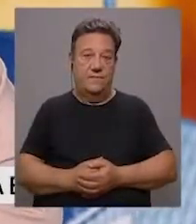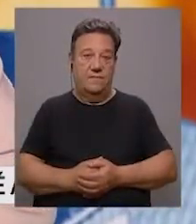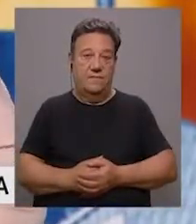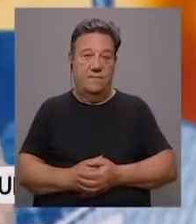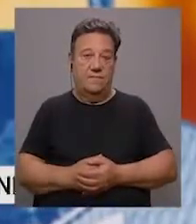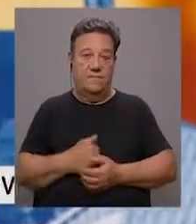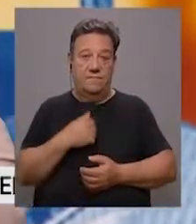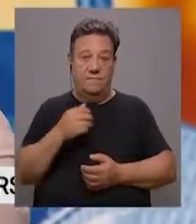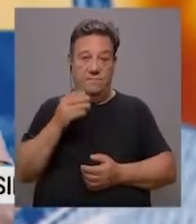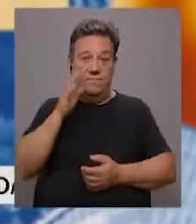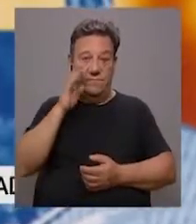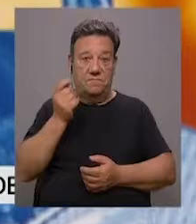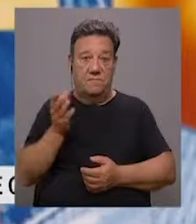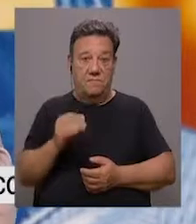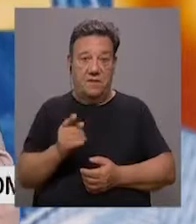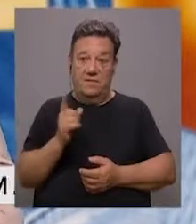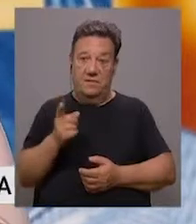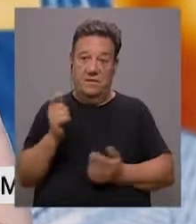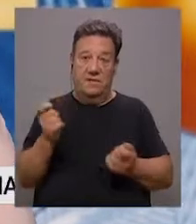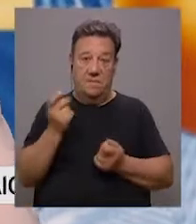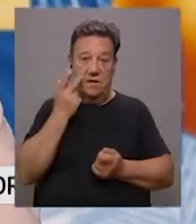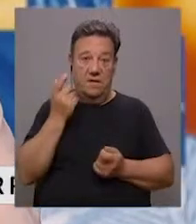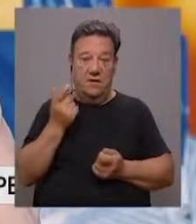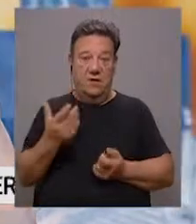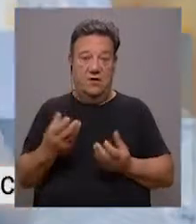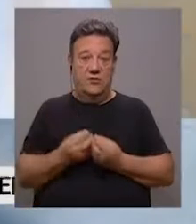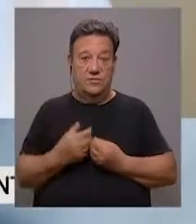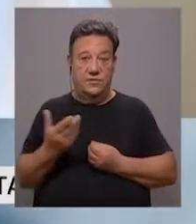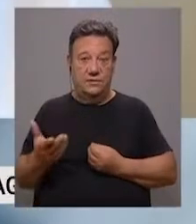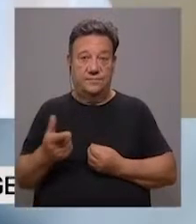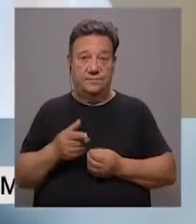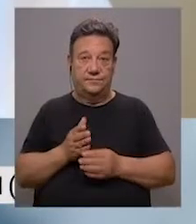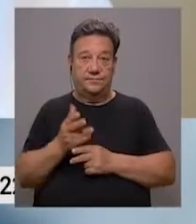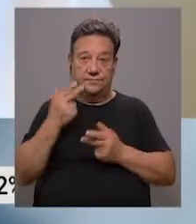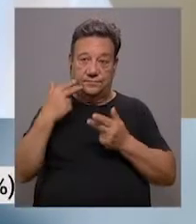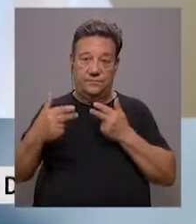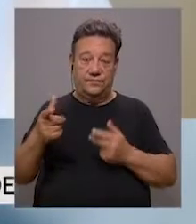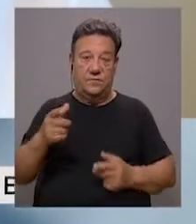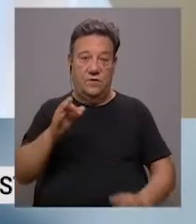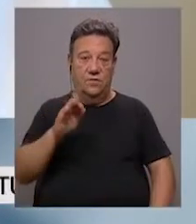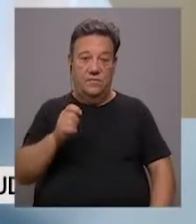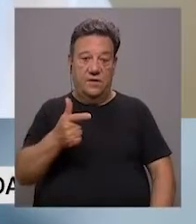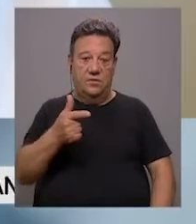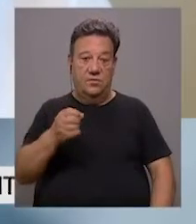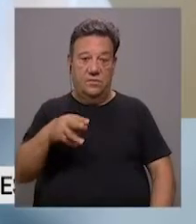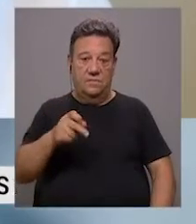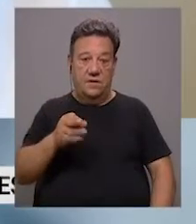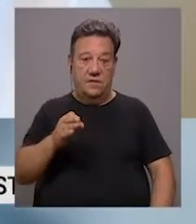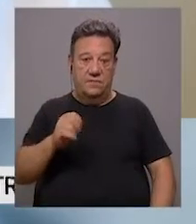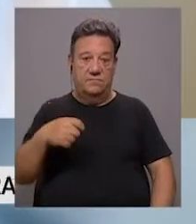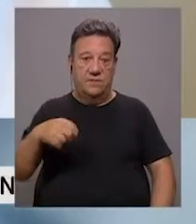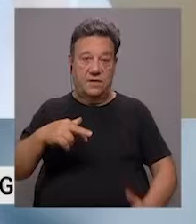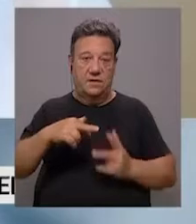E para sabermos um pouco mais sobre esta campanha promocional, junta-se agora a nós através de videochamada Humberto Marques, presidente da